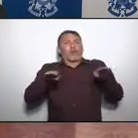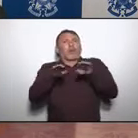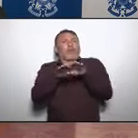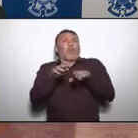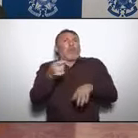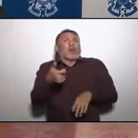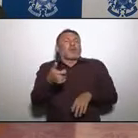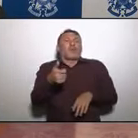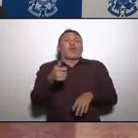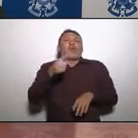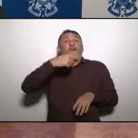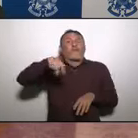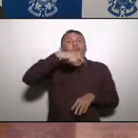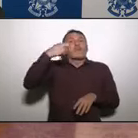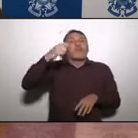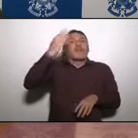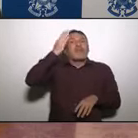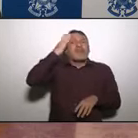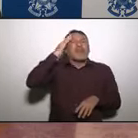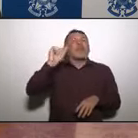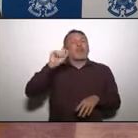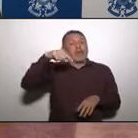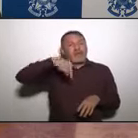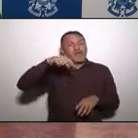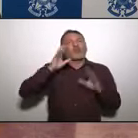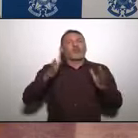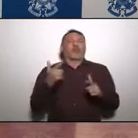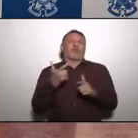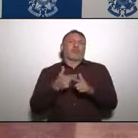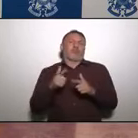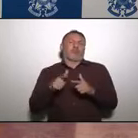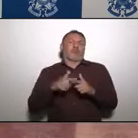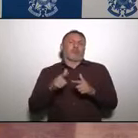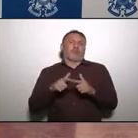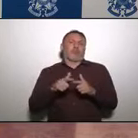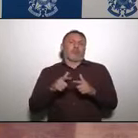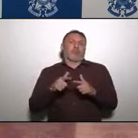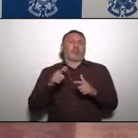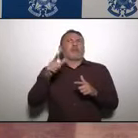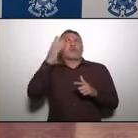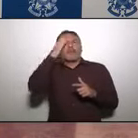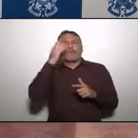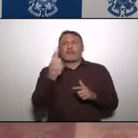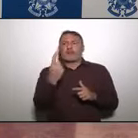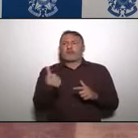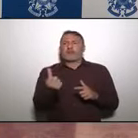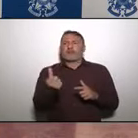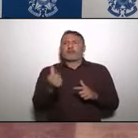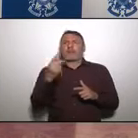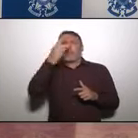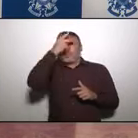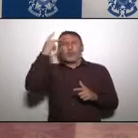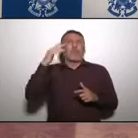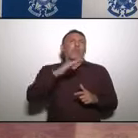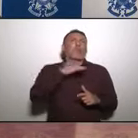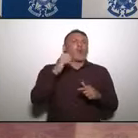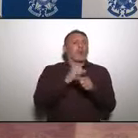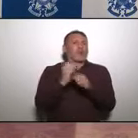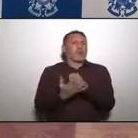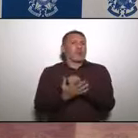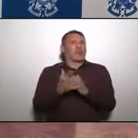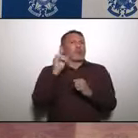problema aqui no nosso estado. A hora que a gente vê 16 pessoas que perderam a vida pelo coronavírus, na hora que a gente